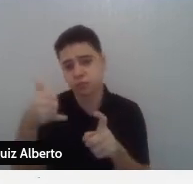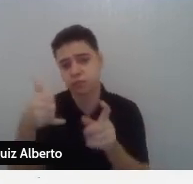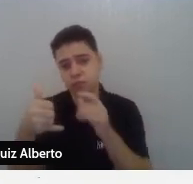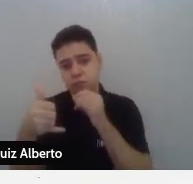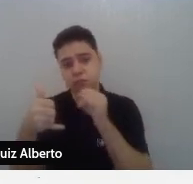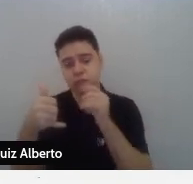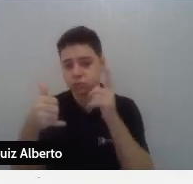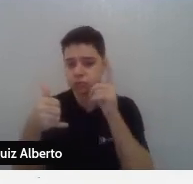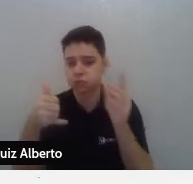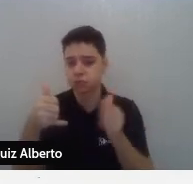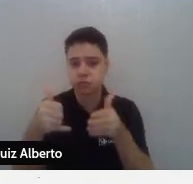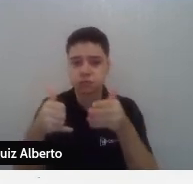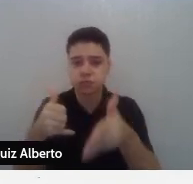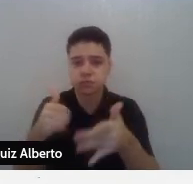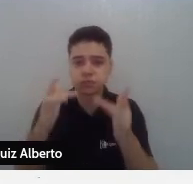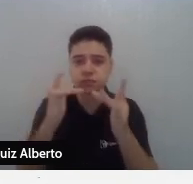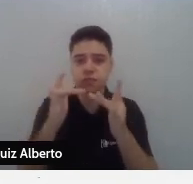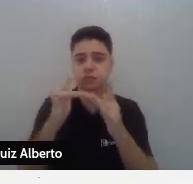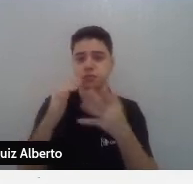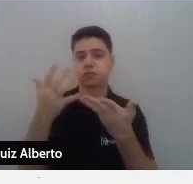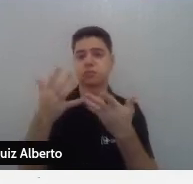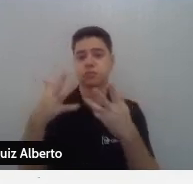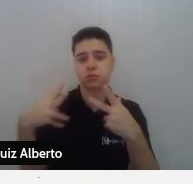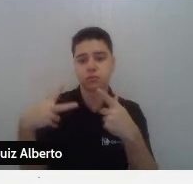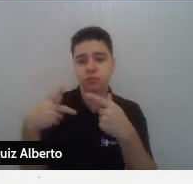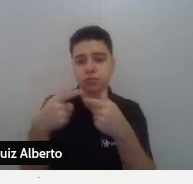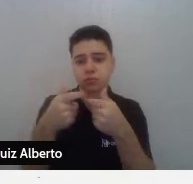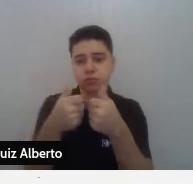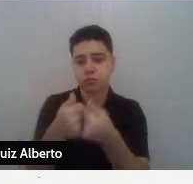acesso à internet. Ele não precisa instalar